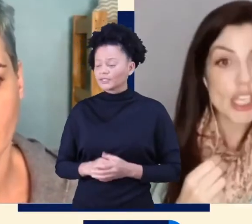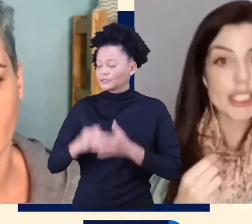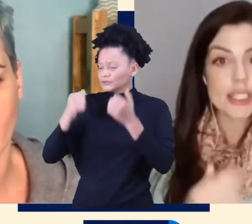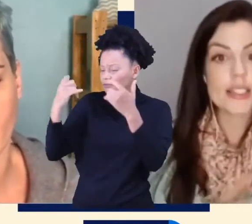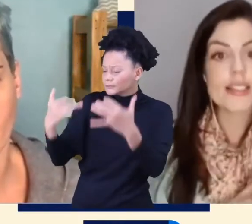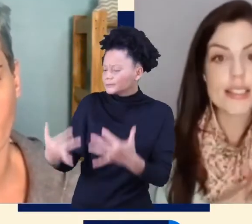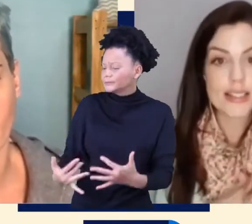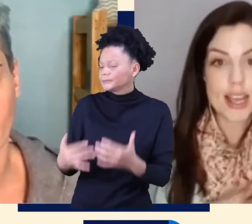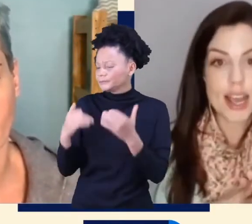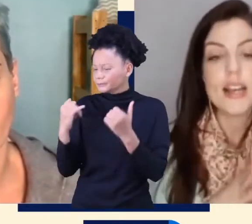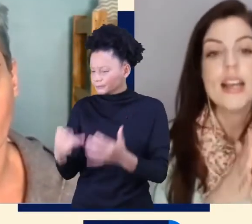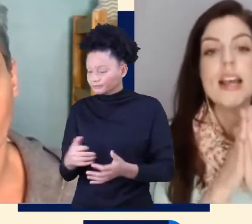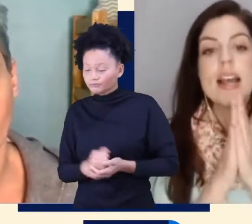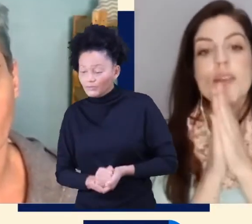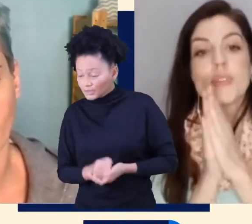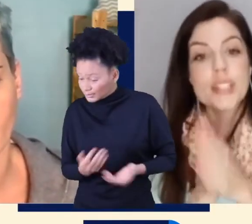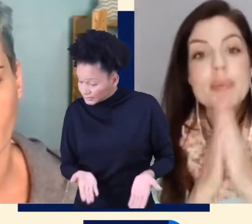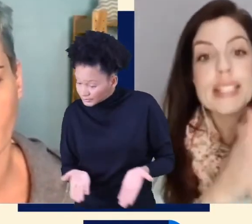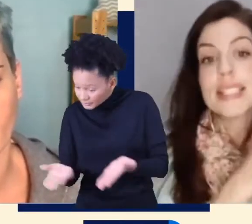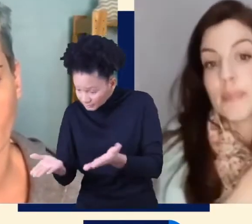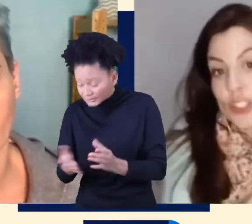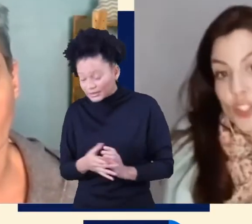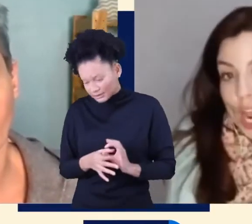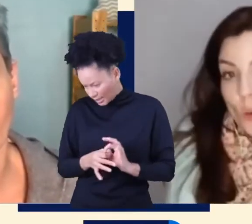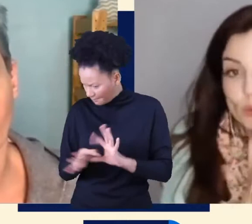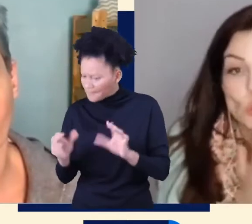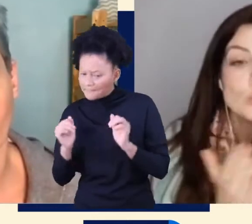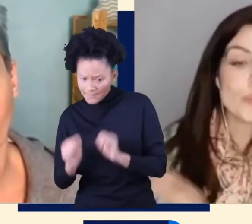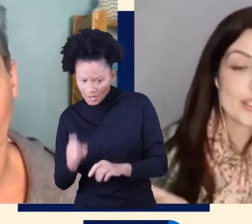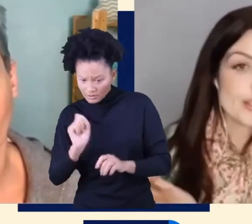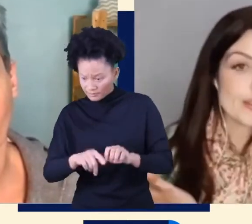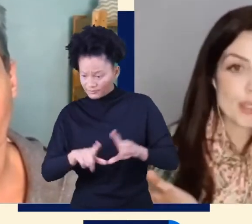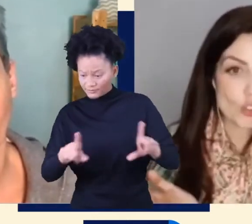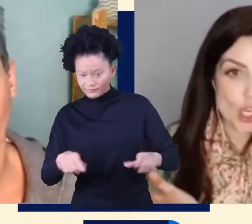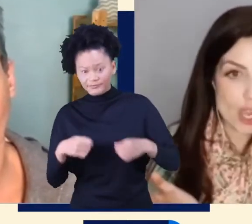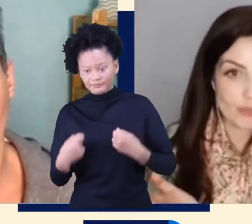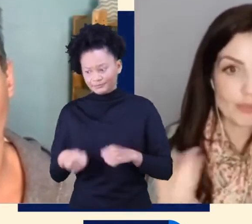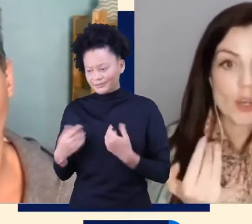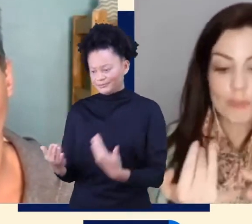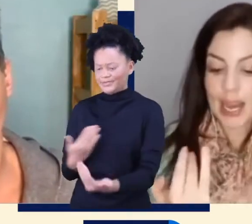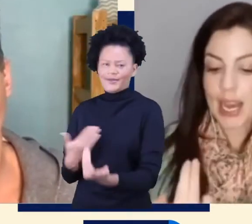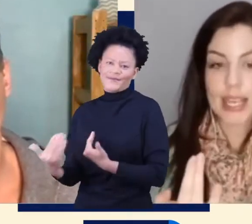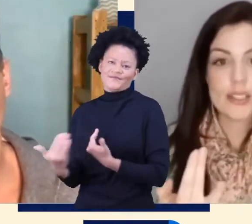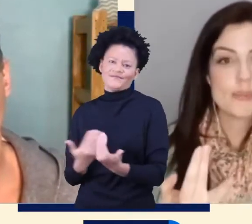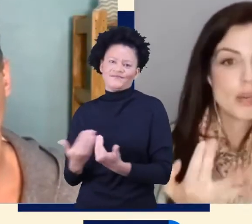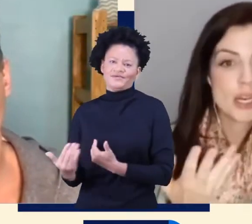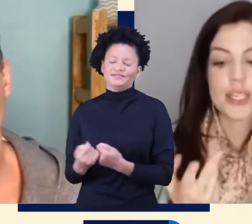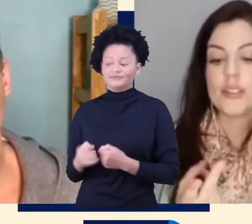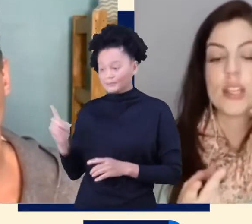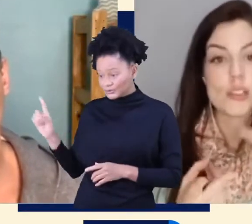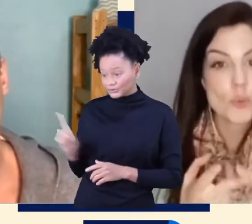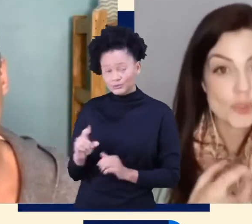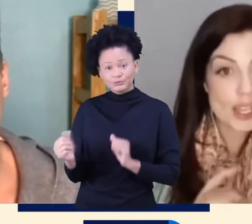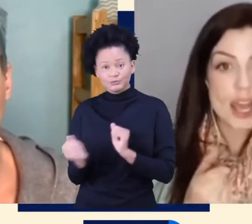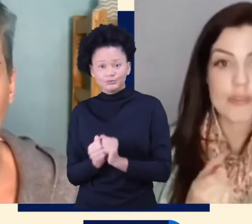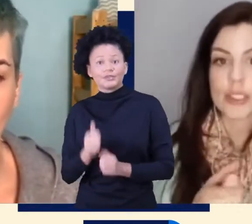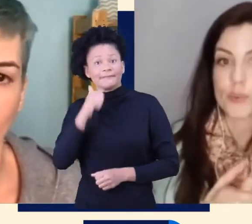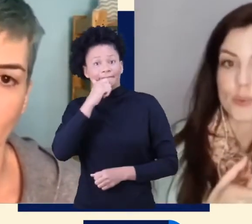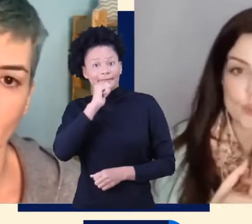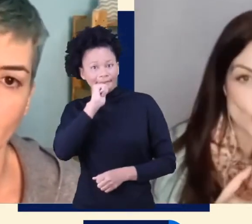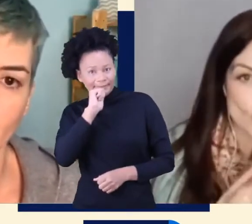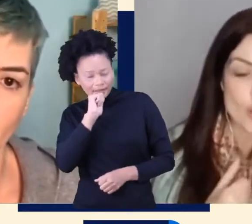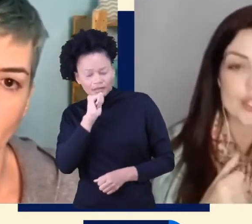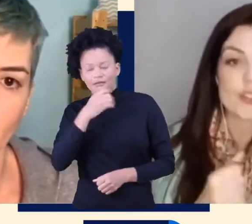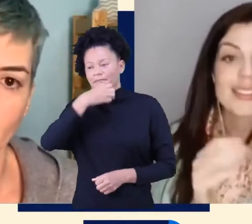vai deixar a criança acessar, você precisa mediar, o adulto precisa mediar. Então, pais, mães,